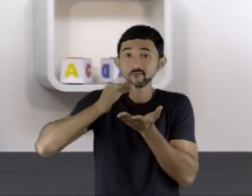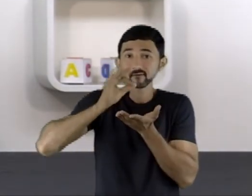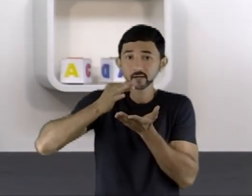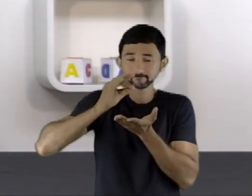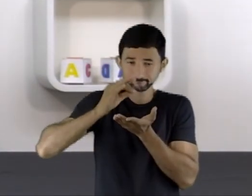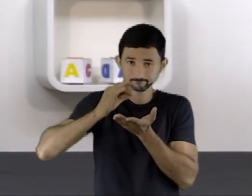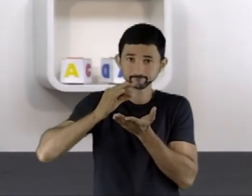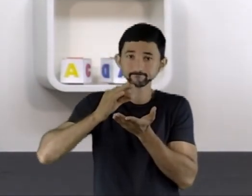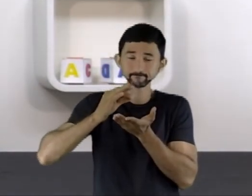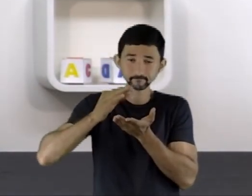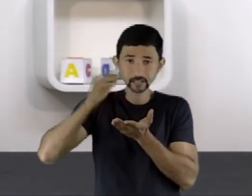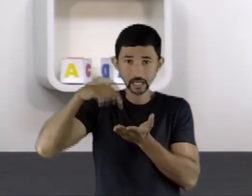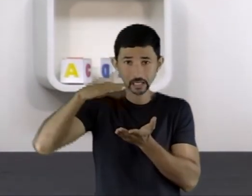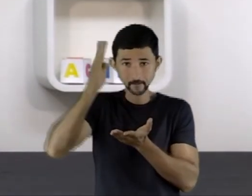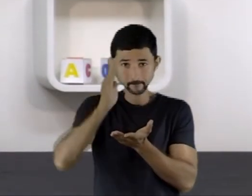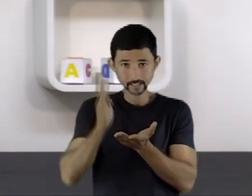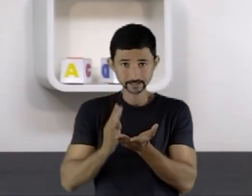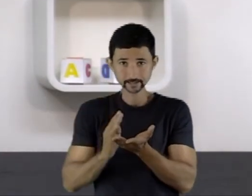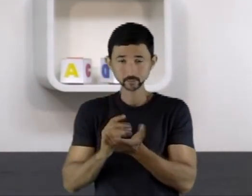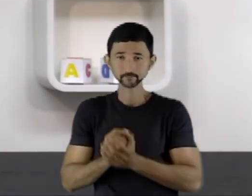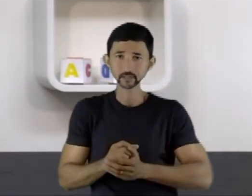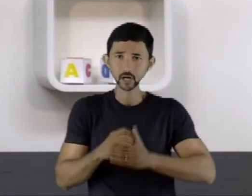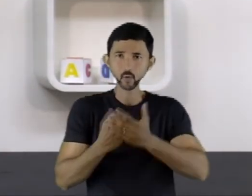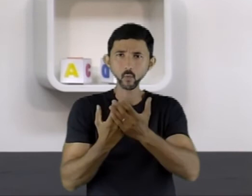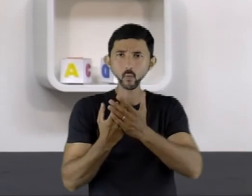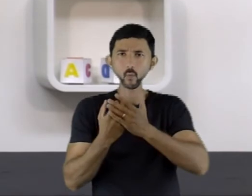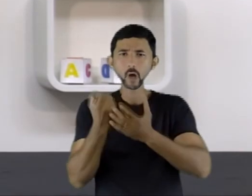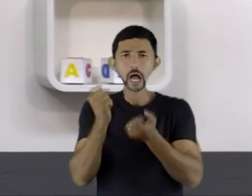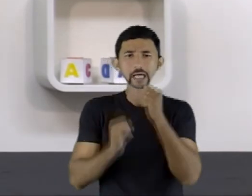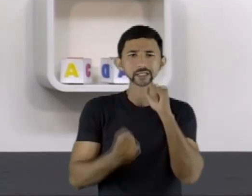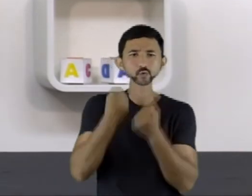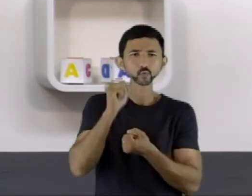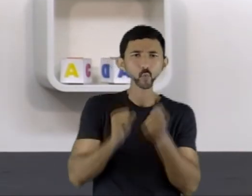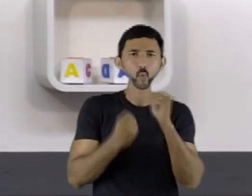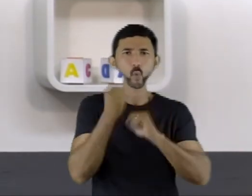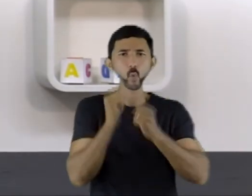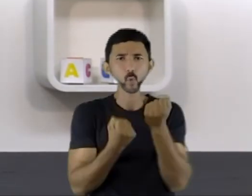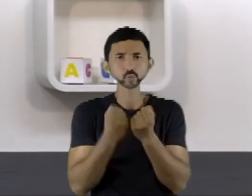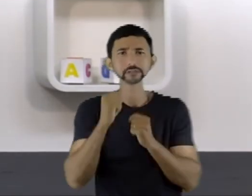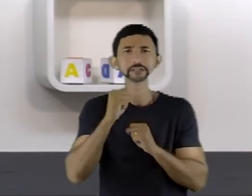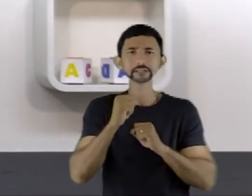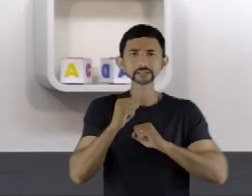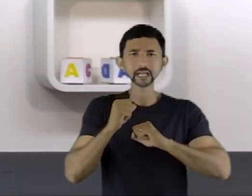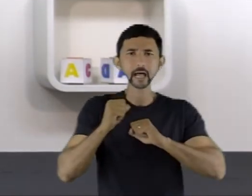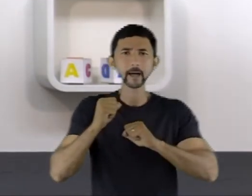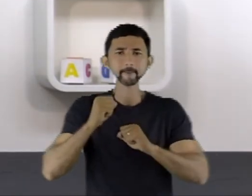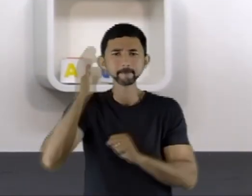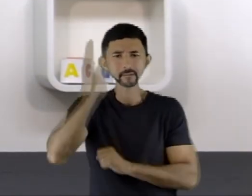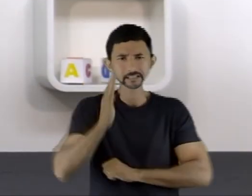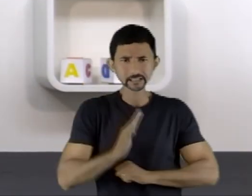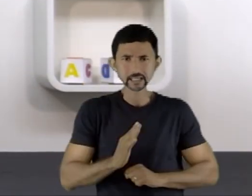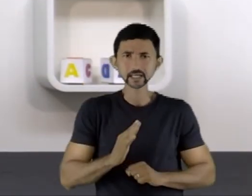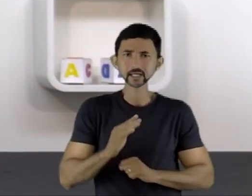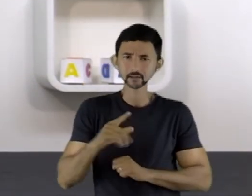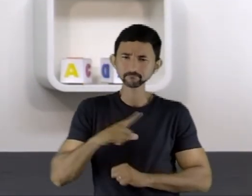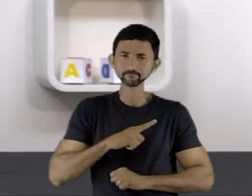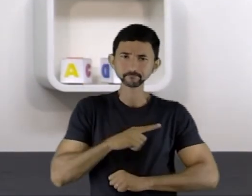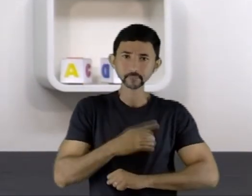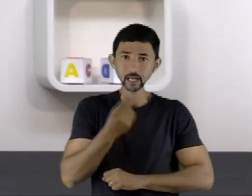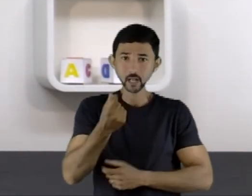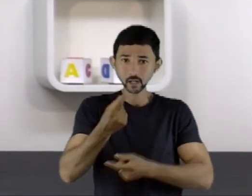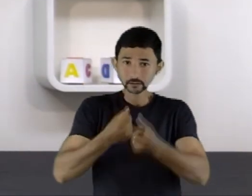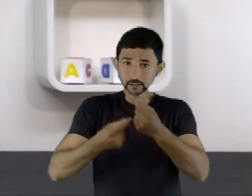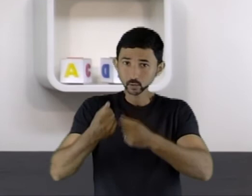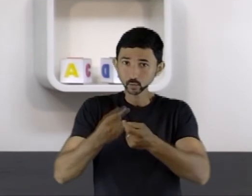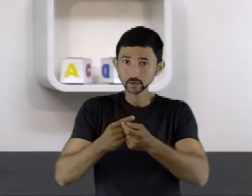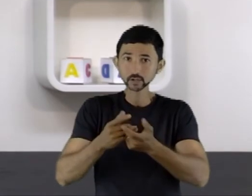tá? E as indústrias brasileiras eram assim, existiam, mas eram muito pequenas, né? Mas a economia brasileira,